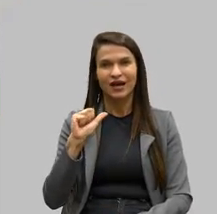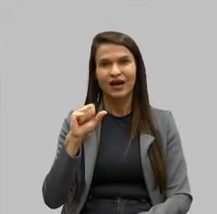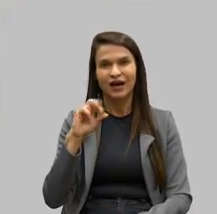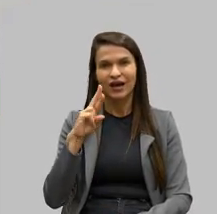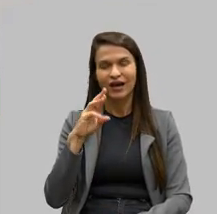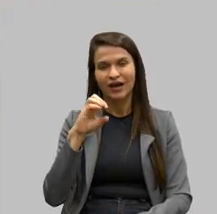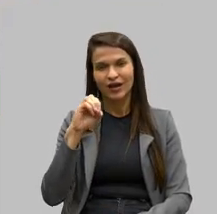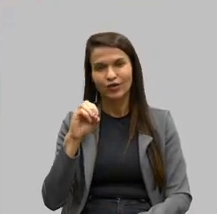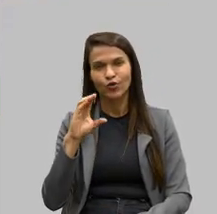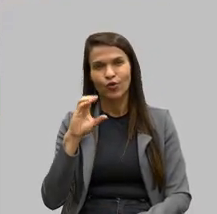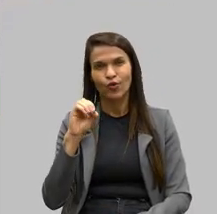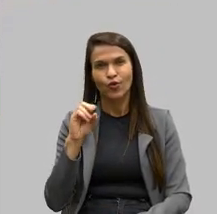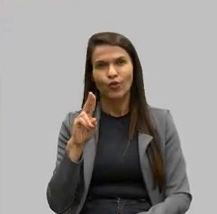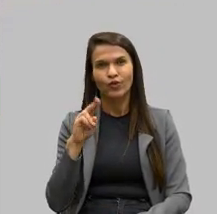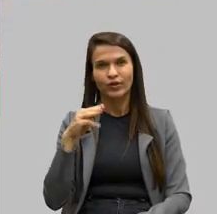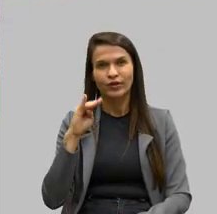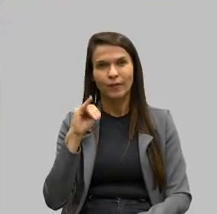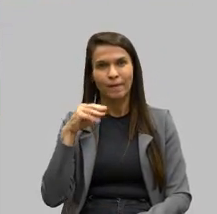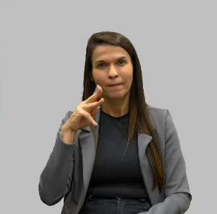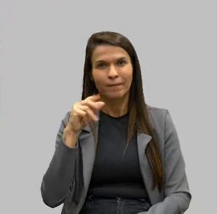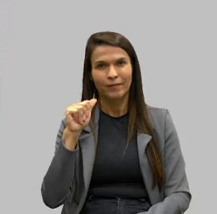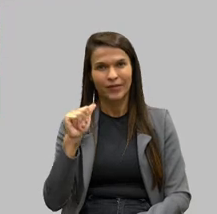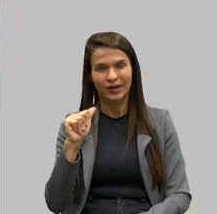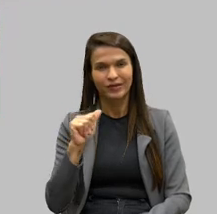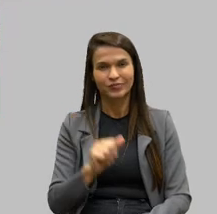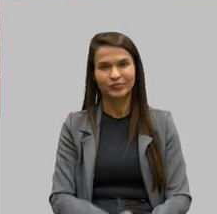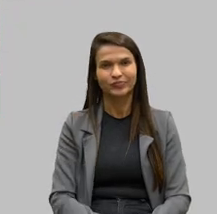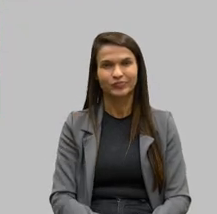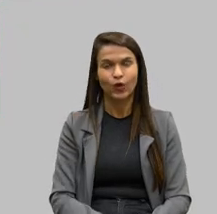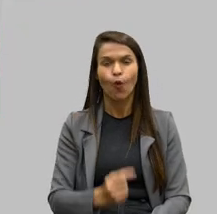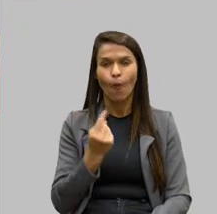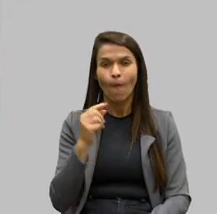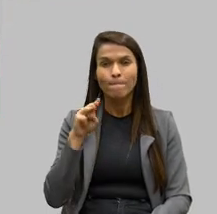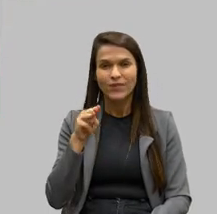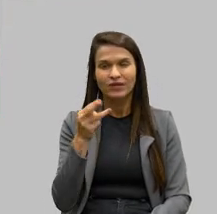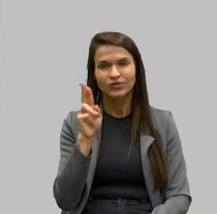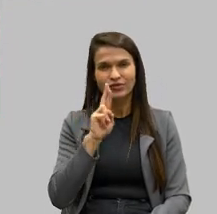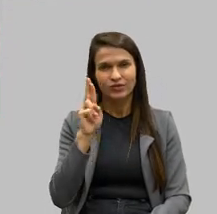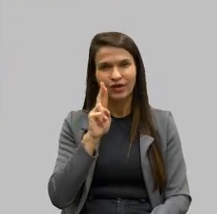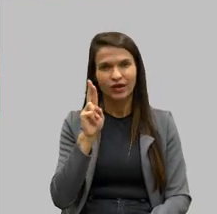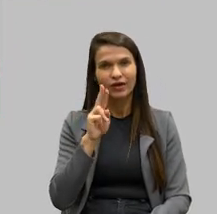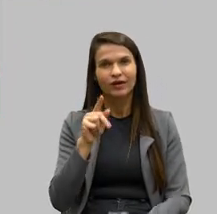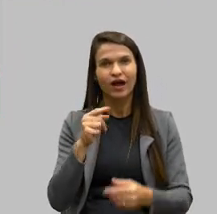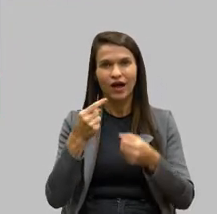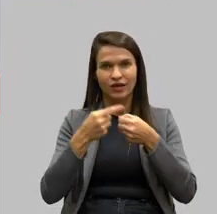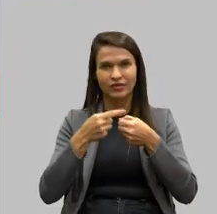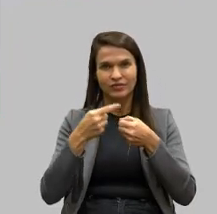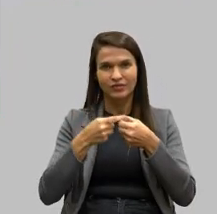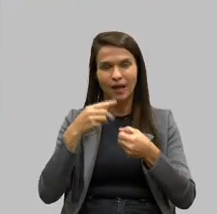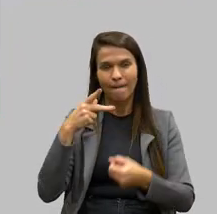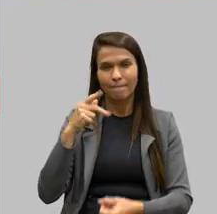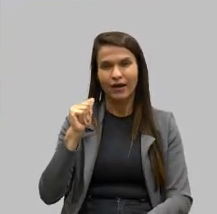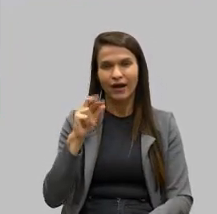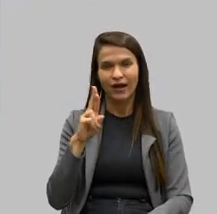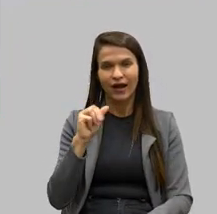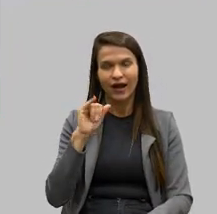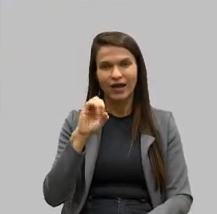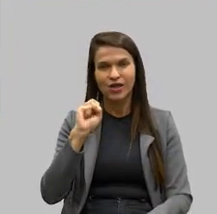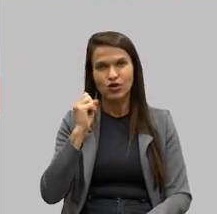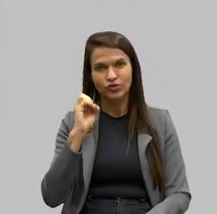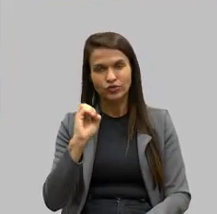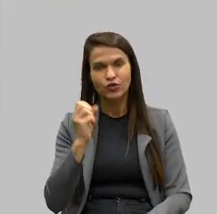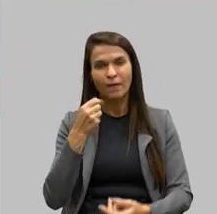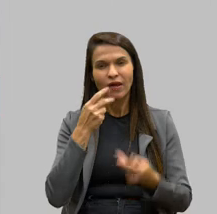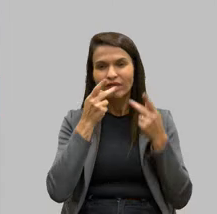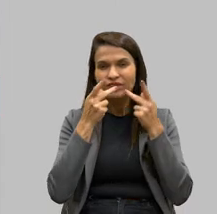aproximadamente um milhão de reais. O aproveita e dorme lá no Paraíso, passa no Paraíso, para nós visitarmos as escolas, inclusive